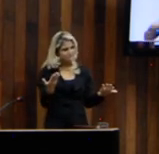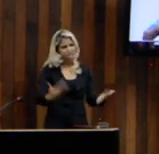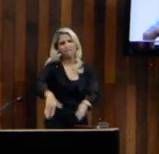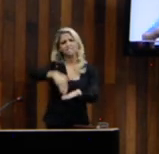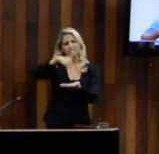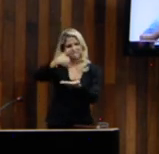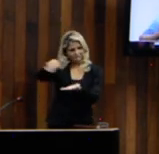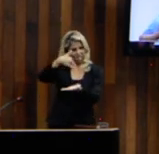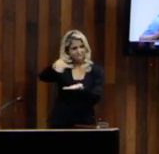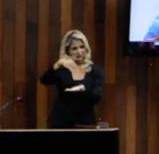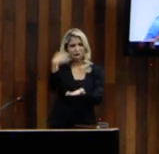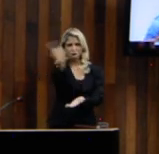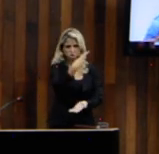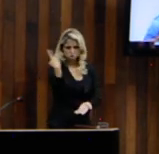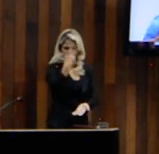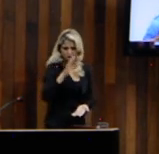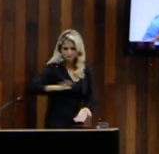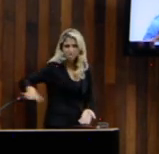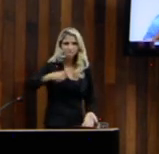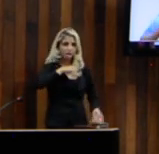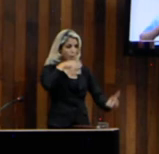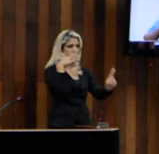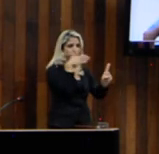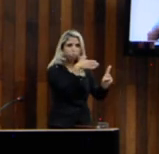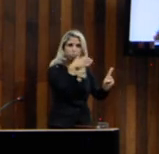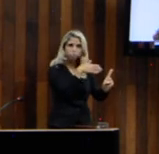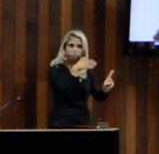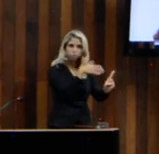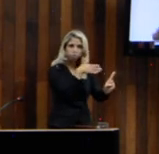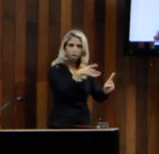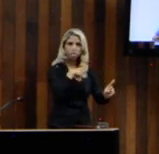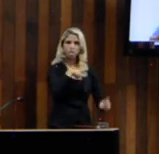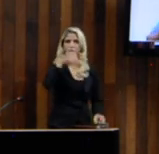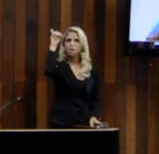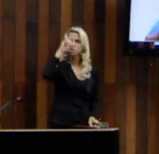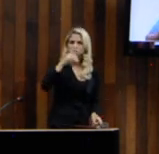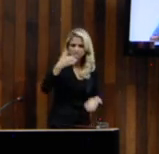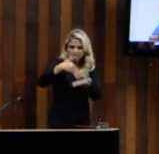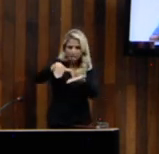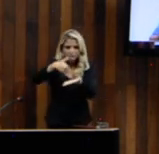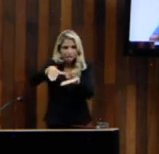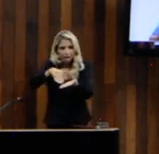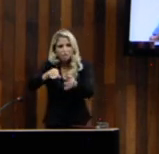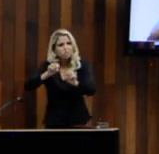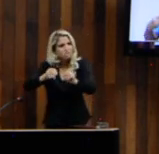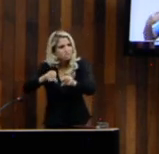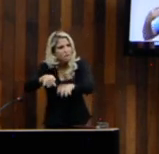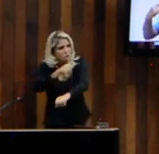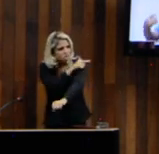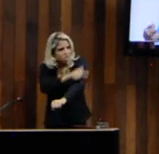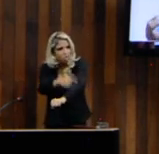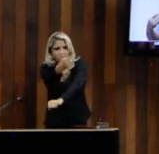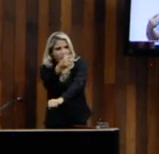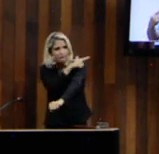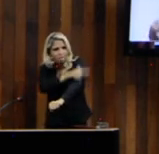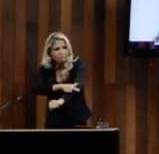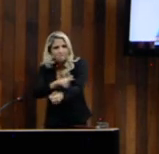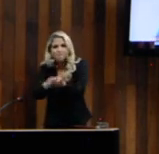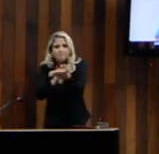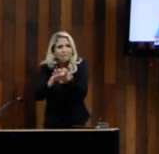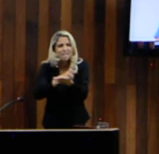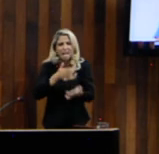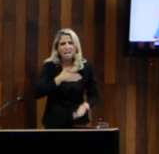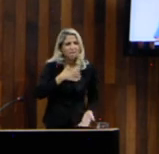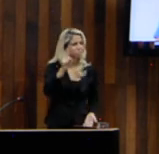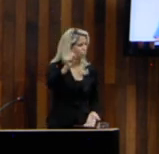que as nossas crianças esperam ter como diretor, ter como secretário. Eu repudio nesta noite.